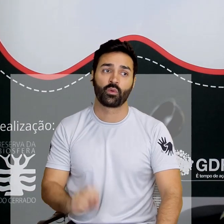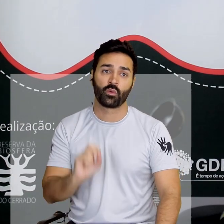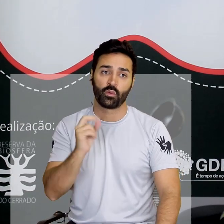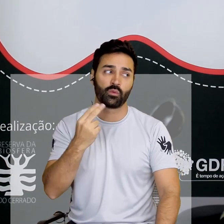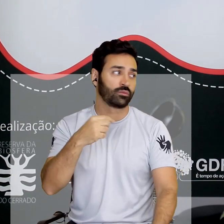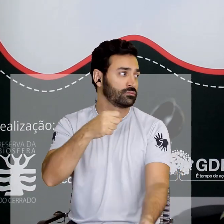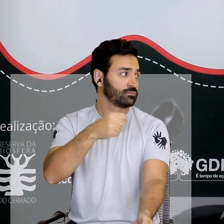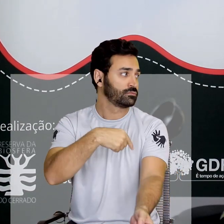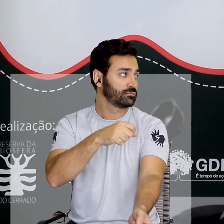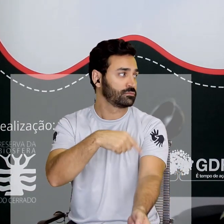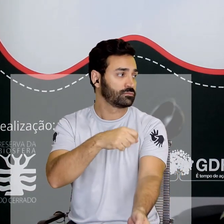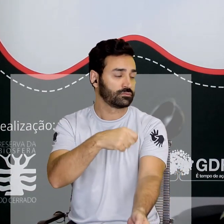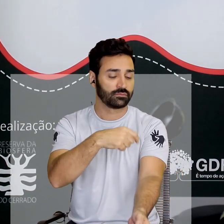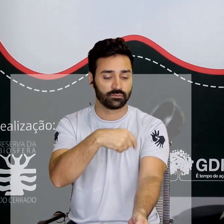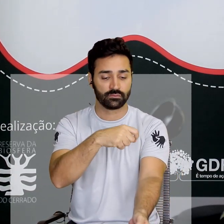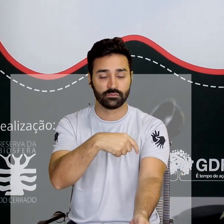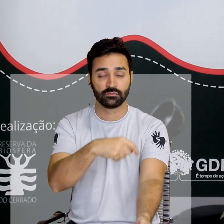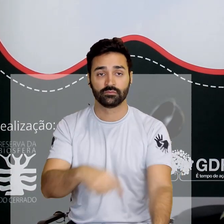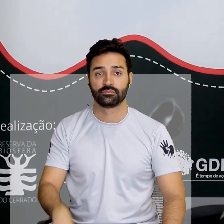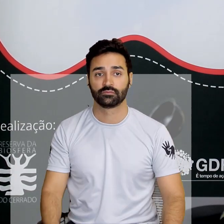faz remédio.